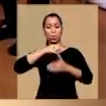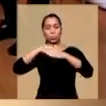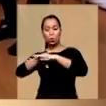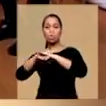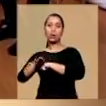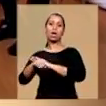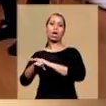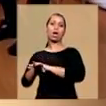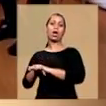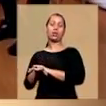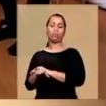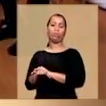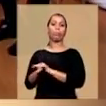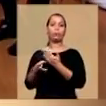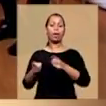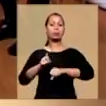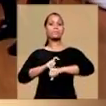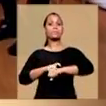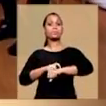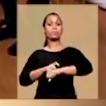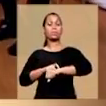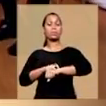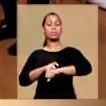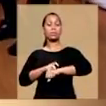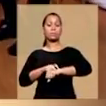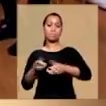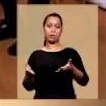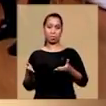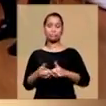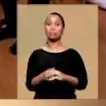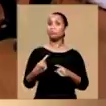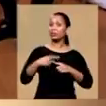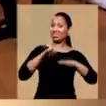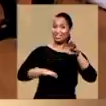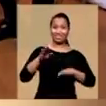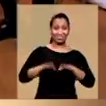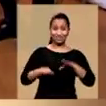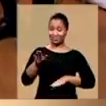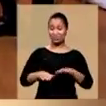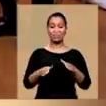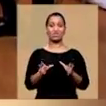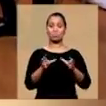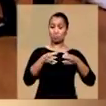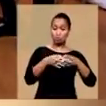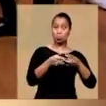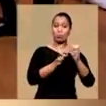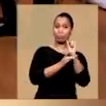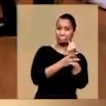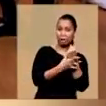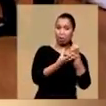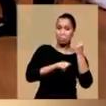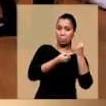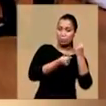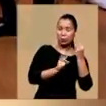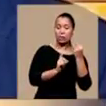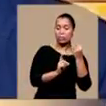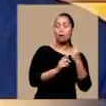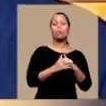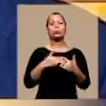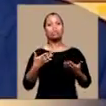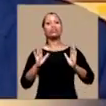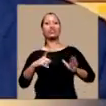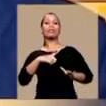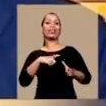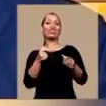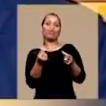guardados numa poupança para esse momento de... Para esse momento, porque às vezes ela não faz parte daquele grupo que recebe o seguro-desemprego, ela